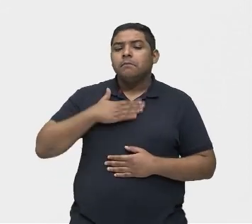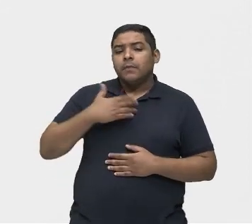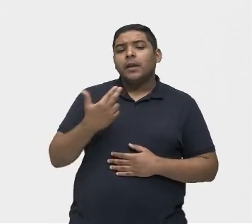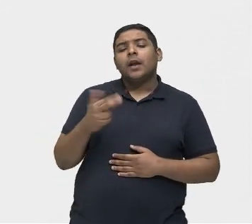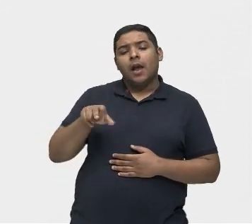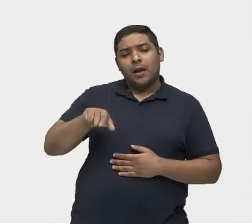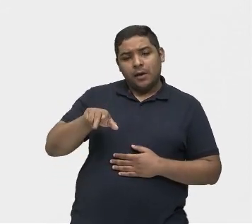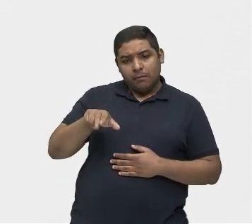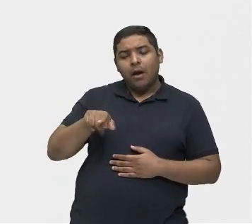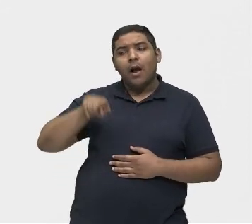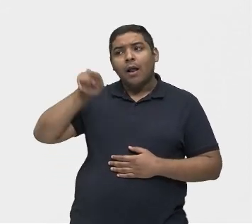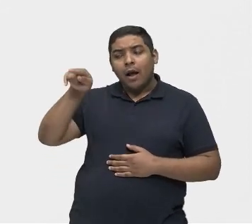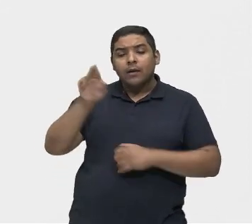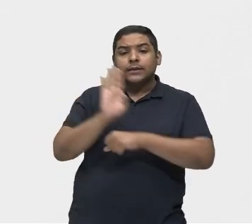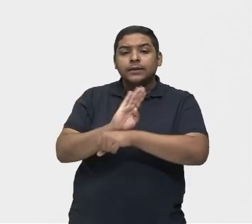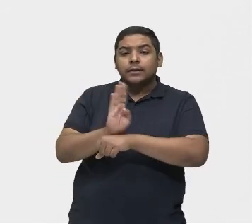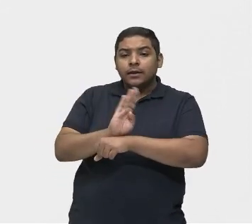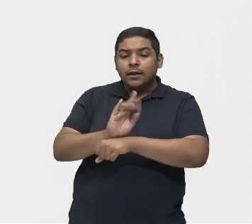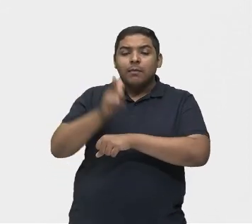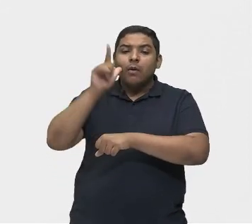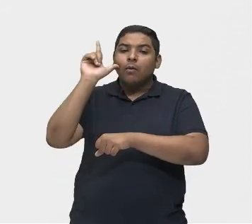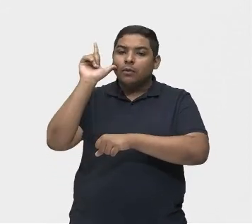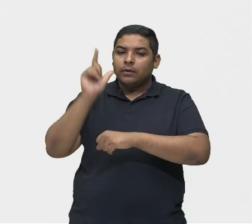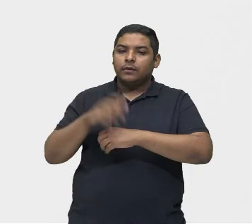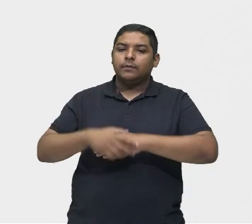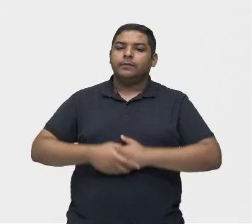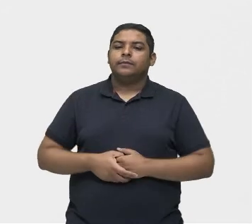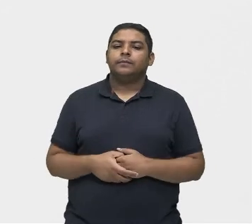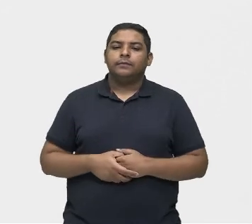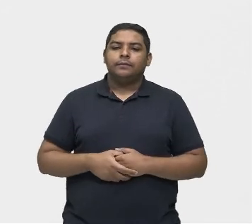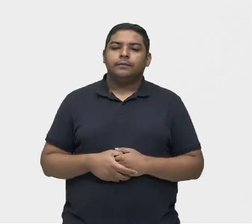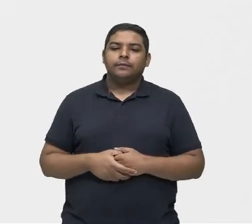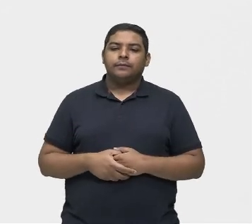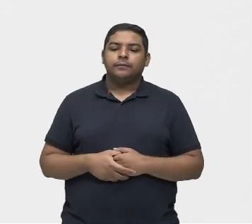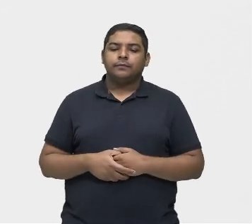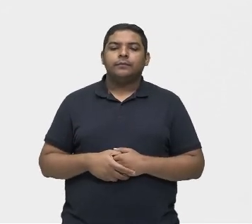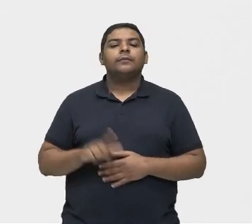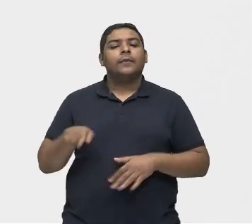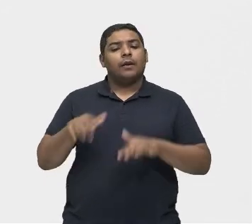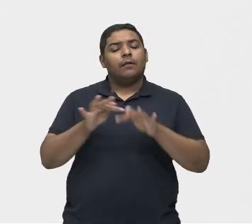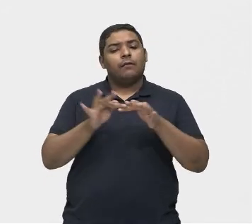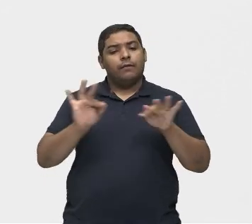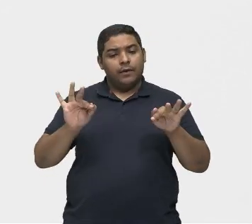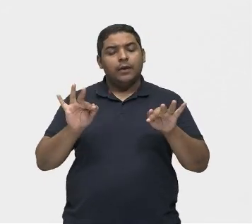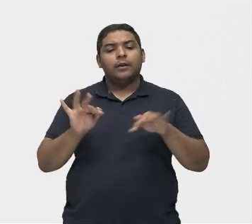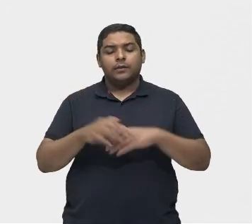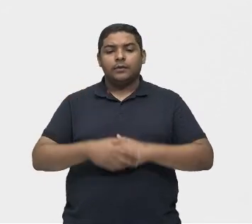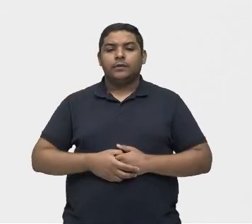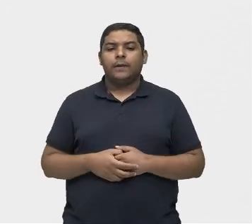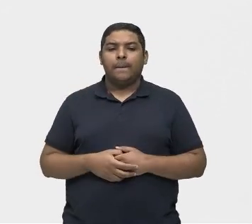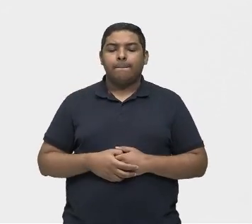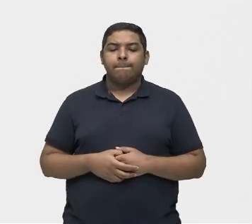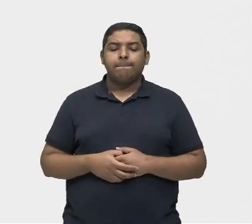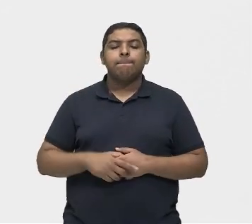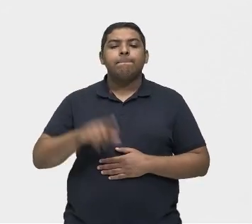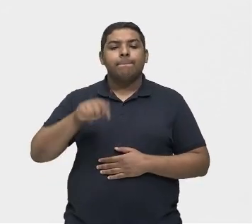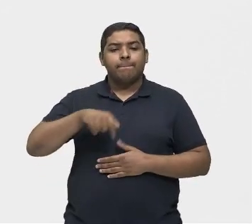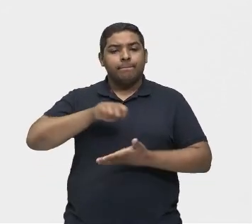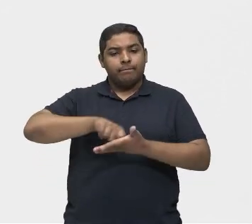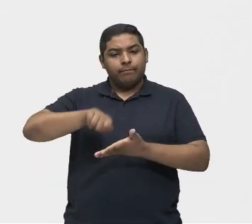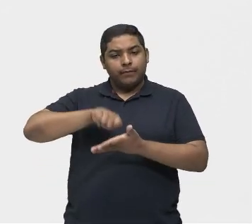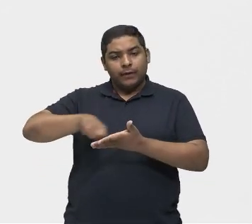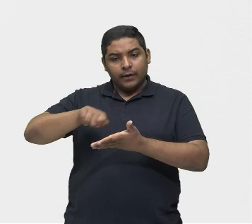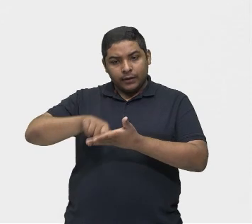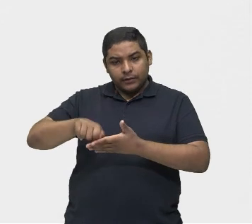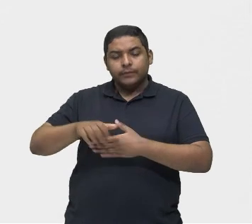estava no cinema ontem. Então, essa frase aqui, né, essa sentença é para escrever na forma interrogativa e o sujeito